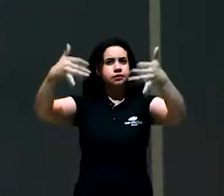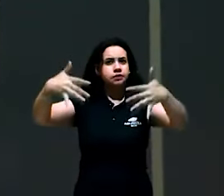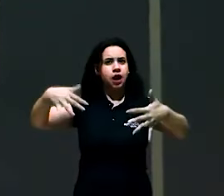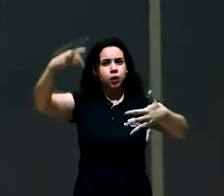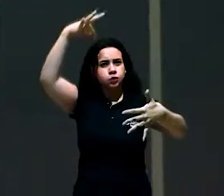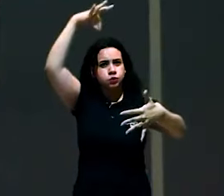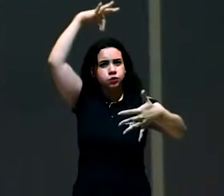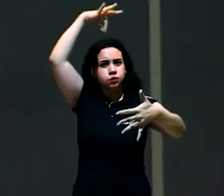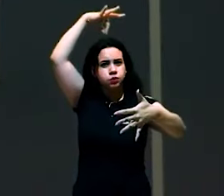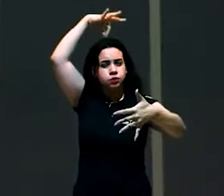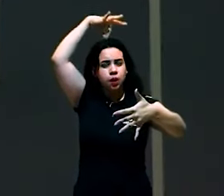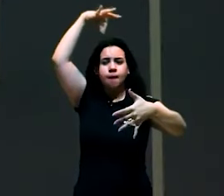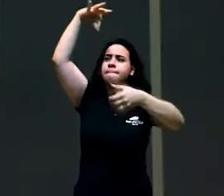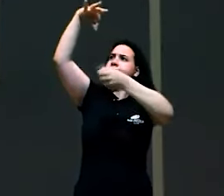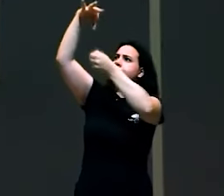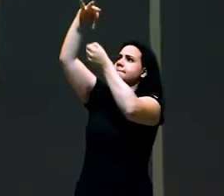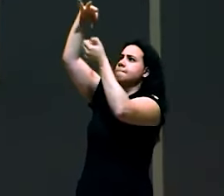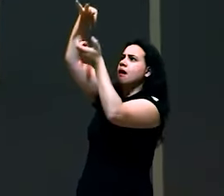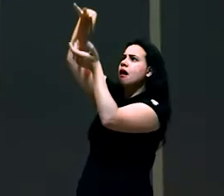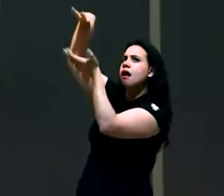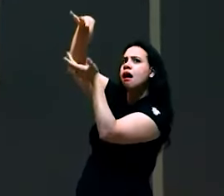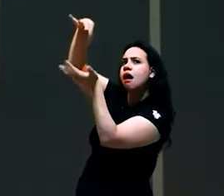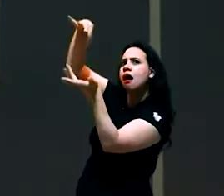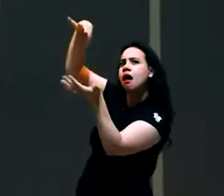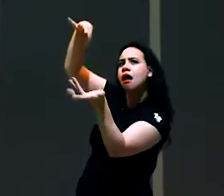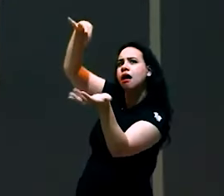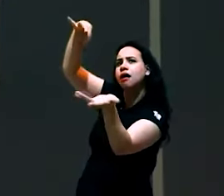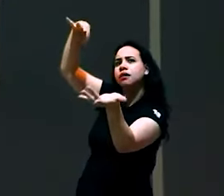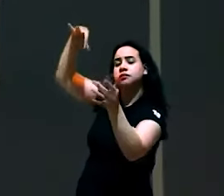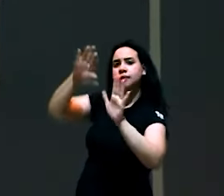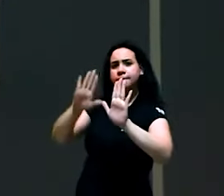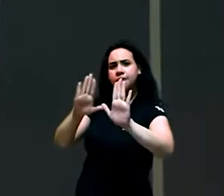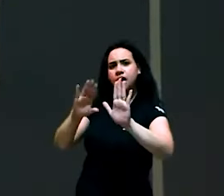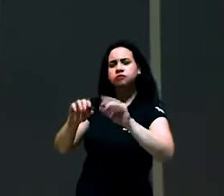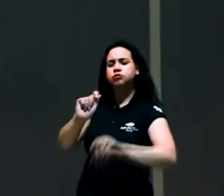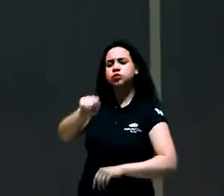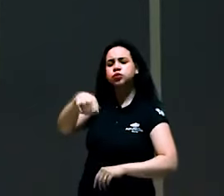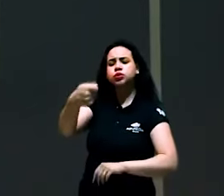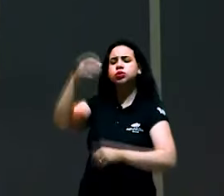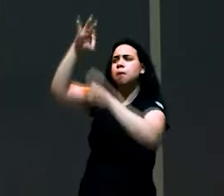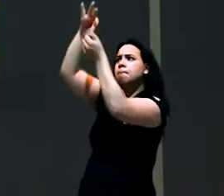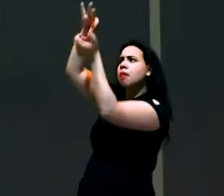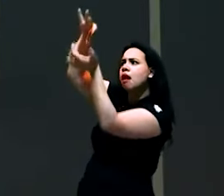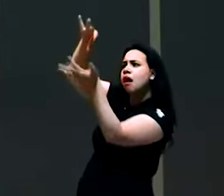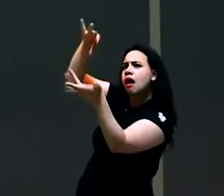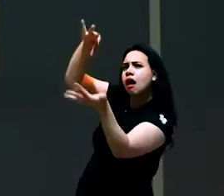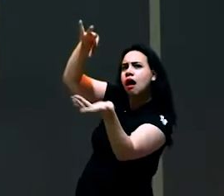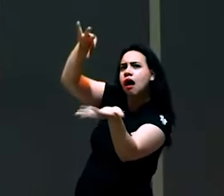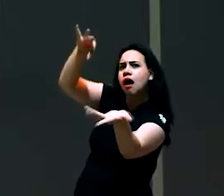palavra derramar é uma palavra que vem do texto que significa fluir.